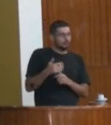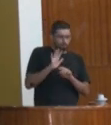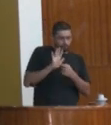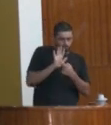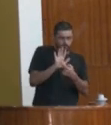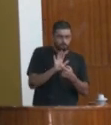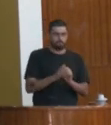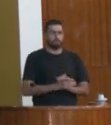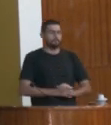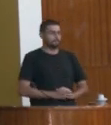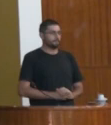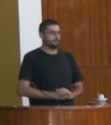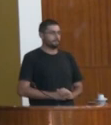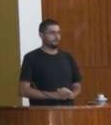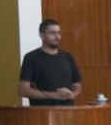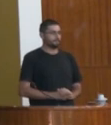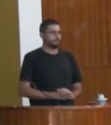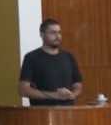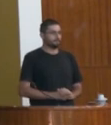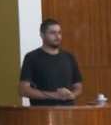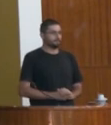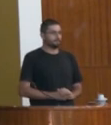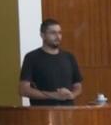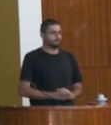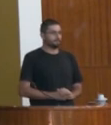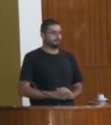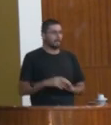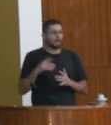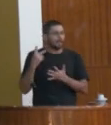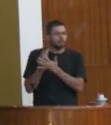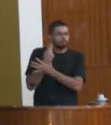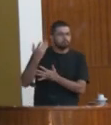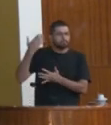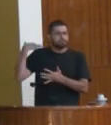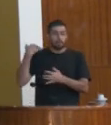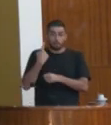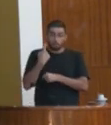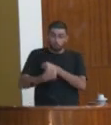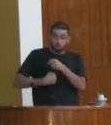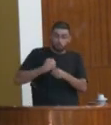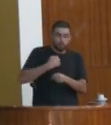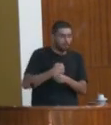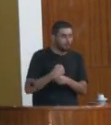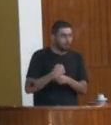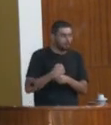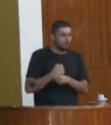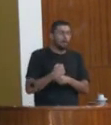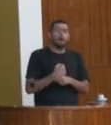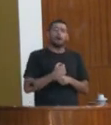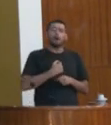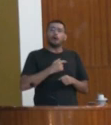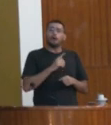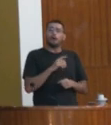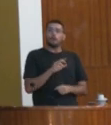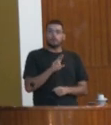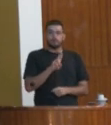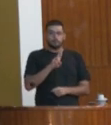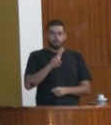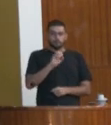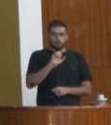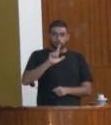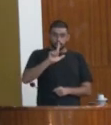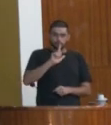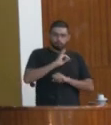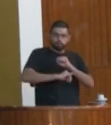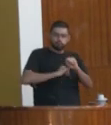mostrar isso, não. Menos de um ano depois, eu vi uma matéria no UOL, no site